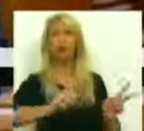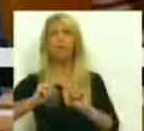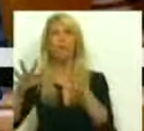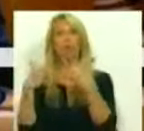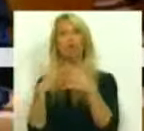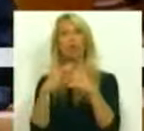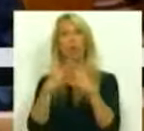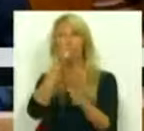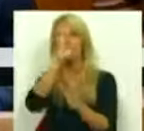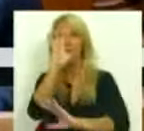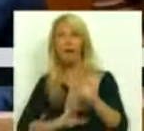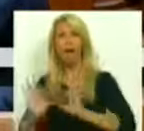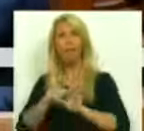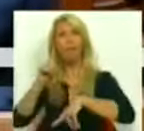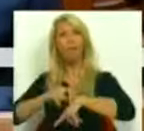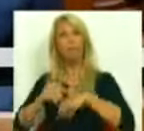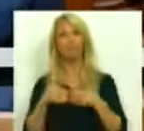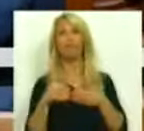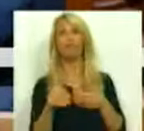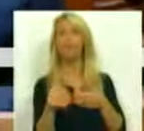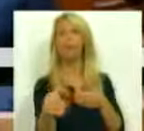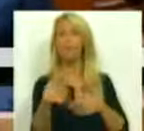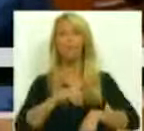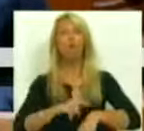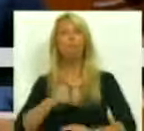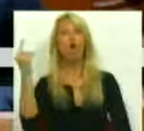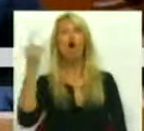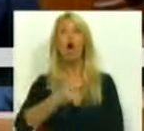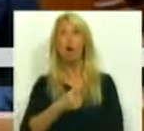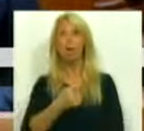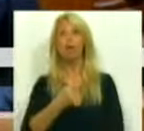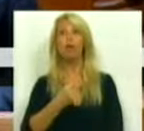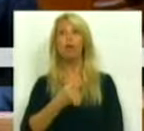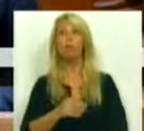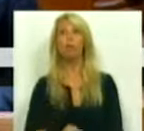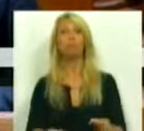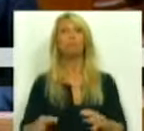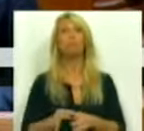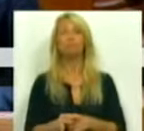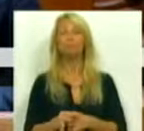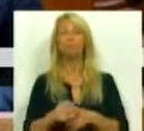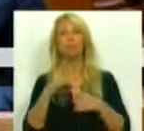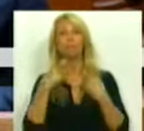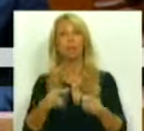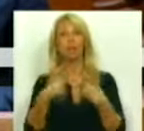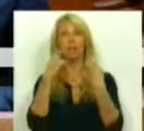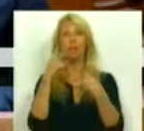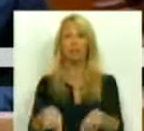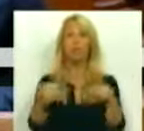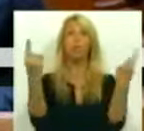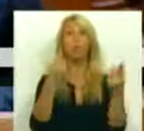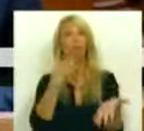verdadeiramente os anos vindouros. Um tempo de obrigatório ajustamento da despesa pública às